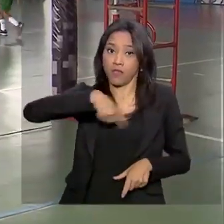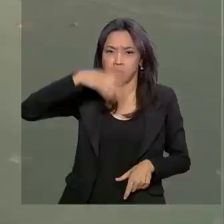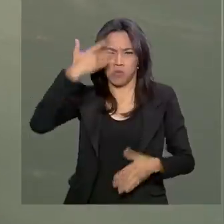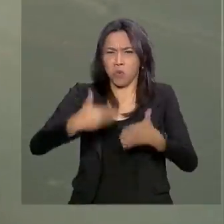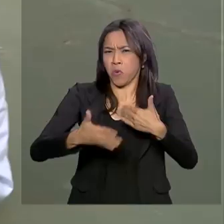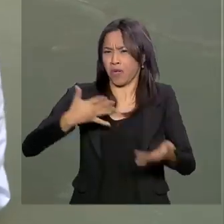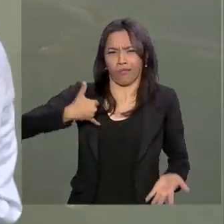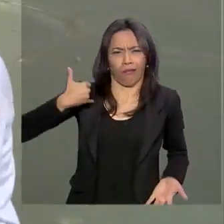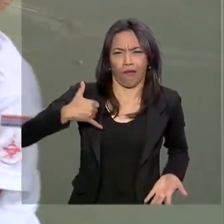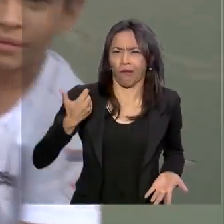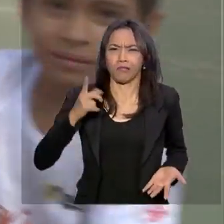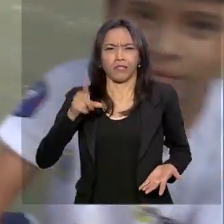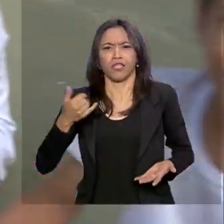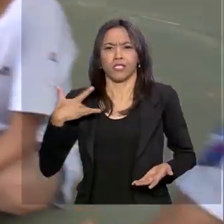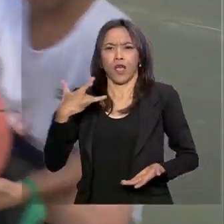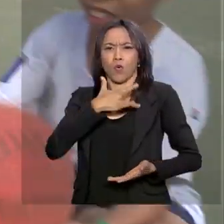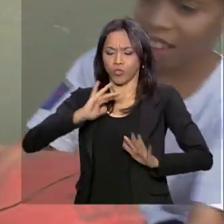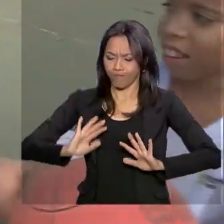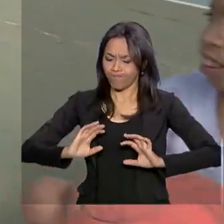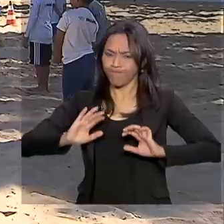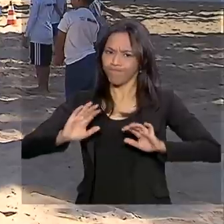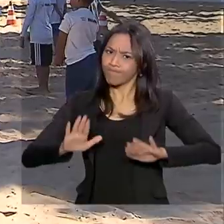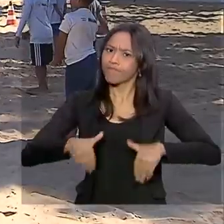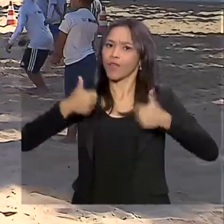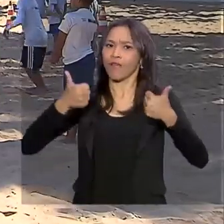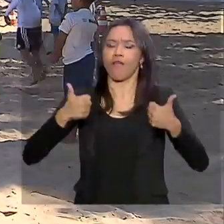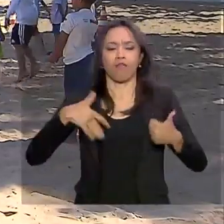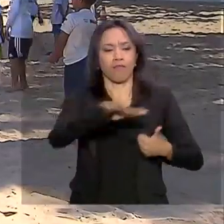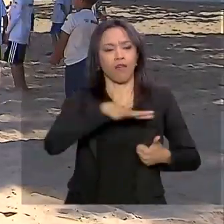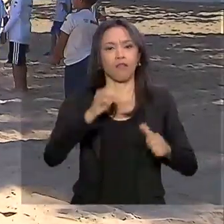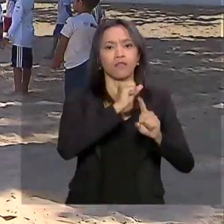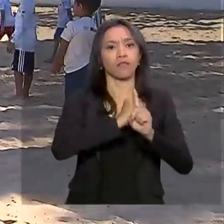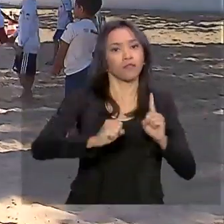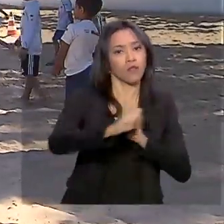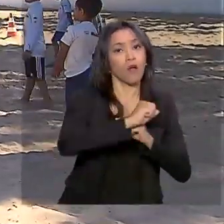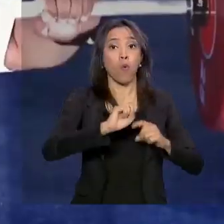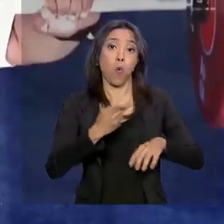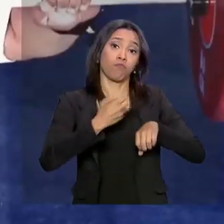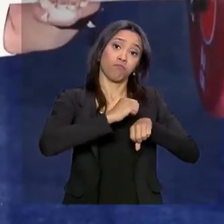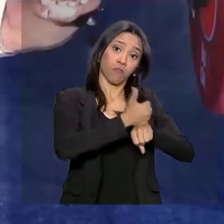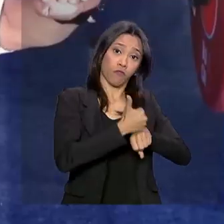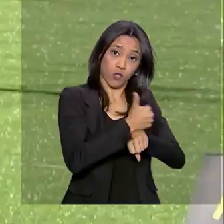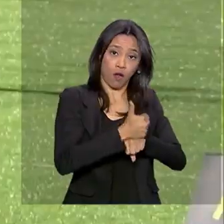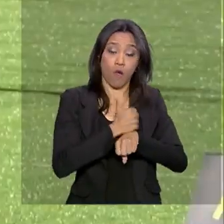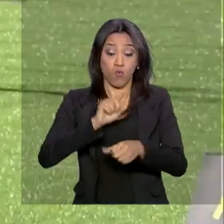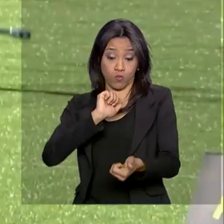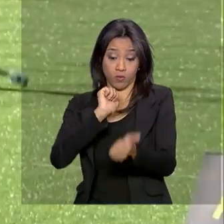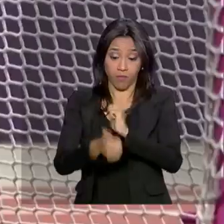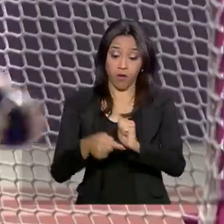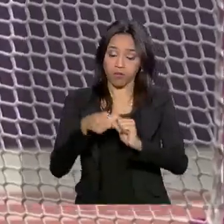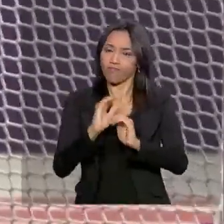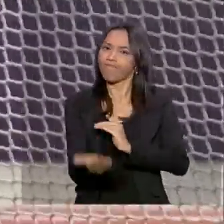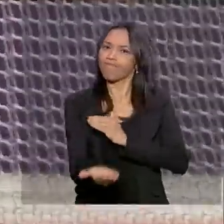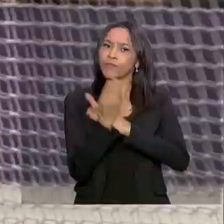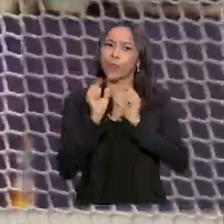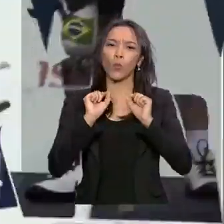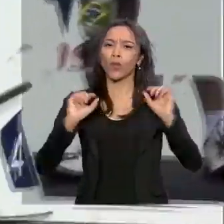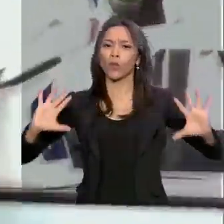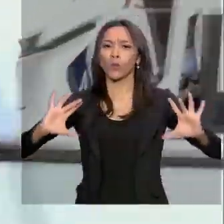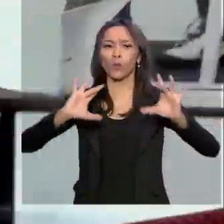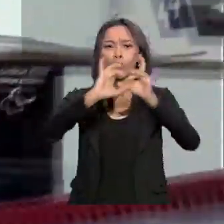idade, seja na promoção da saúde, na área social ou mesmo profissional. Ele é capaz ainda de proporcionar a união